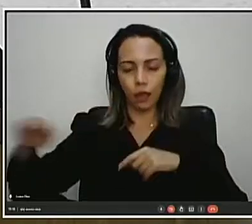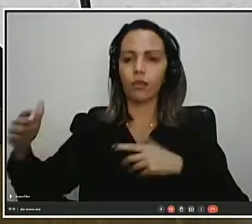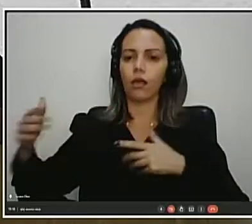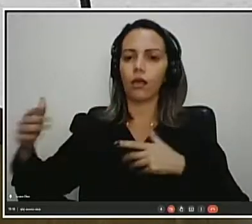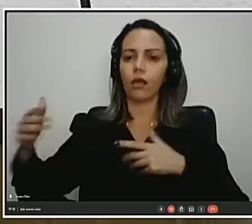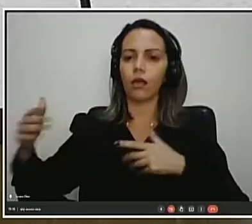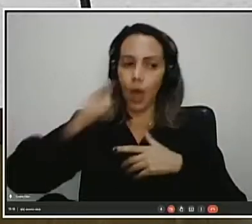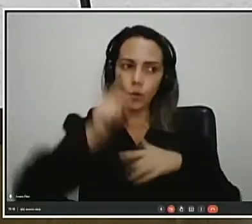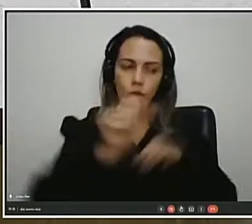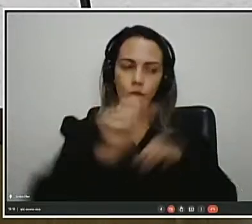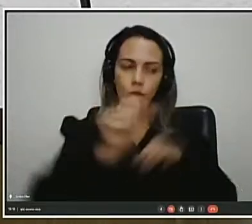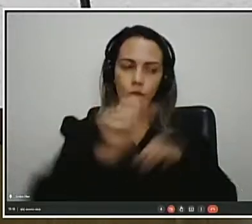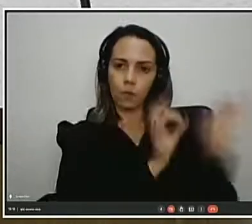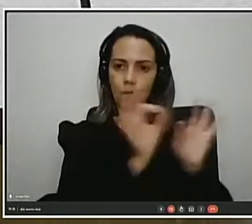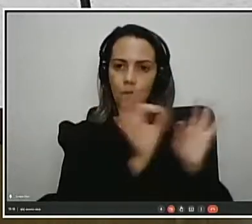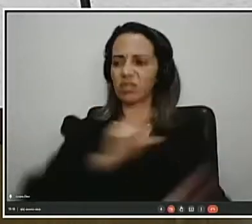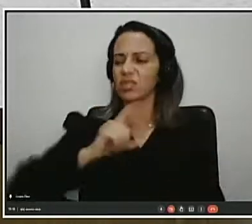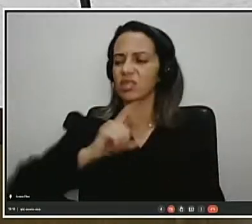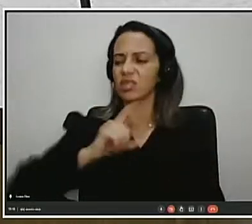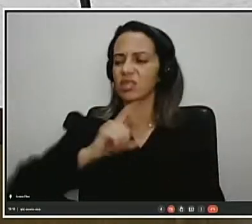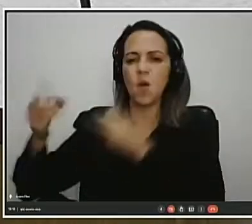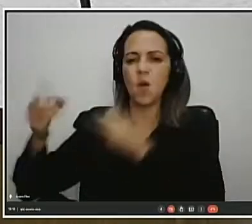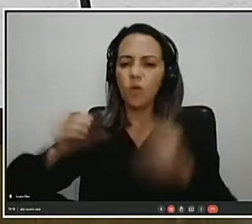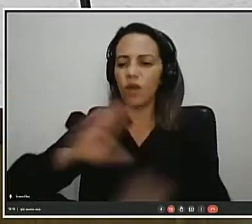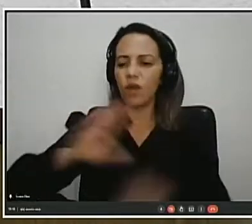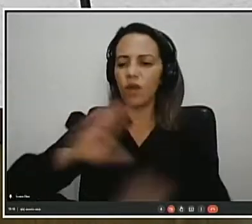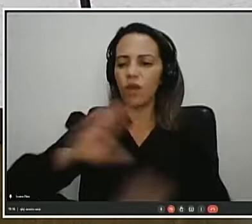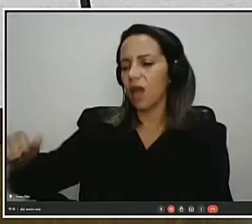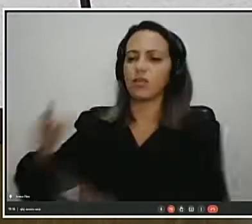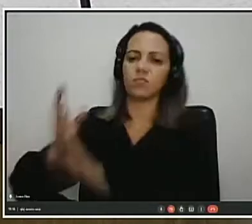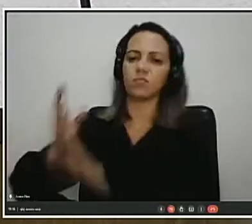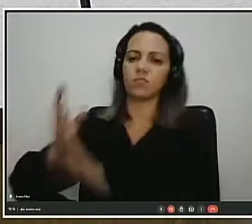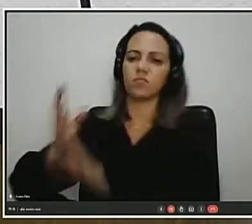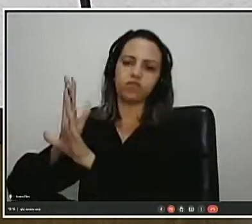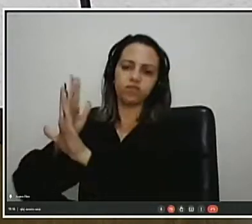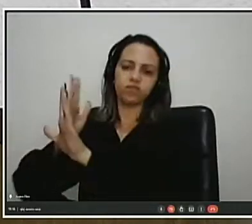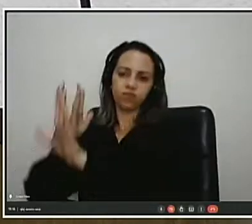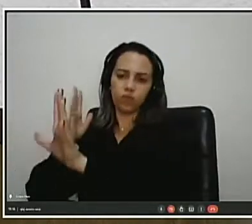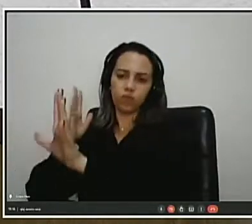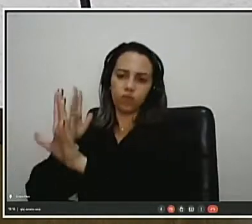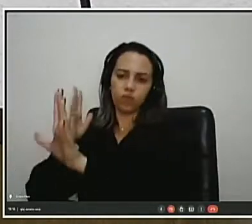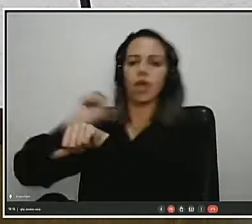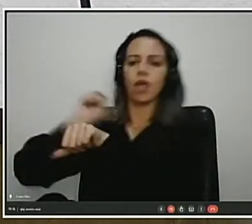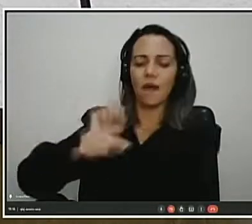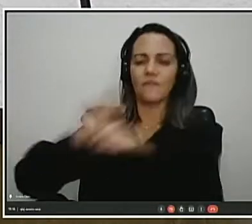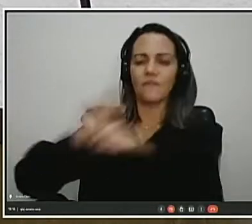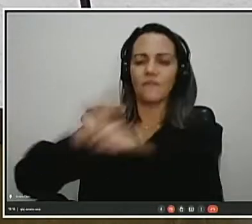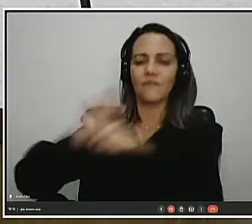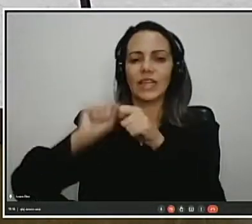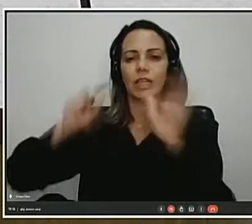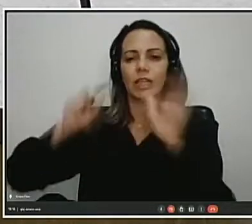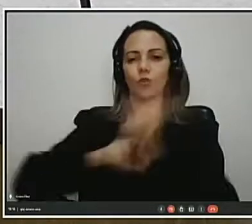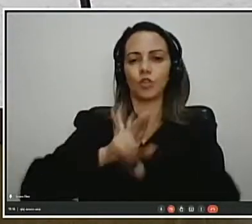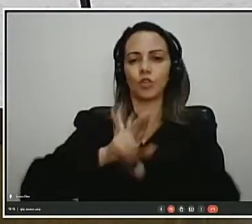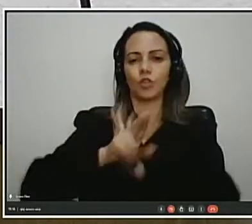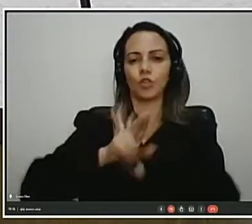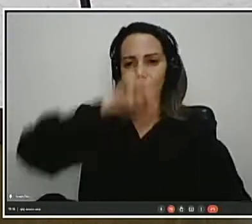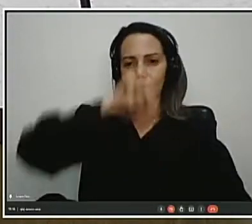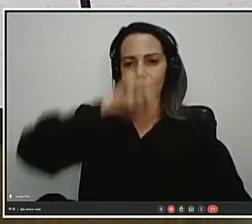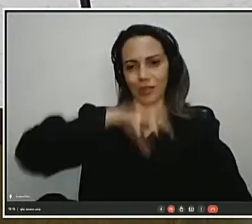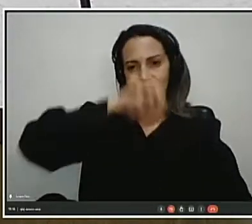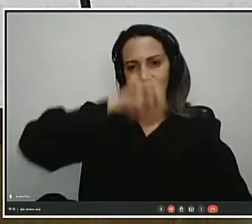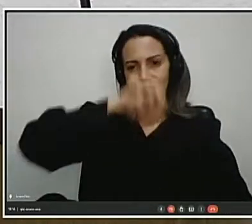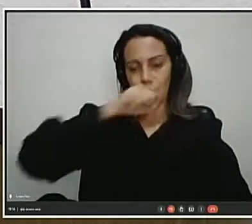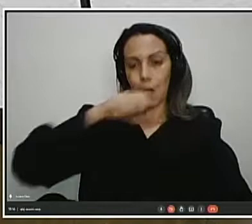longas filas de espera para cirurgias cardíacas ou exames correlatos, já que em torno de 50% das crianças com síndrome de